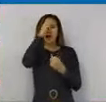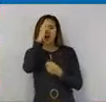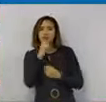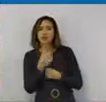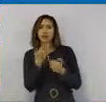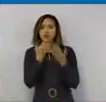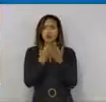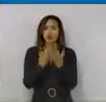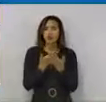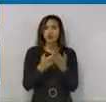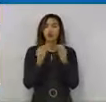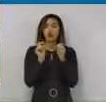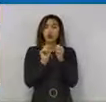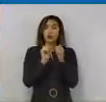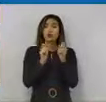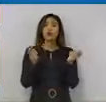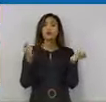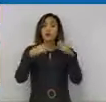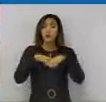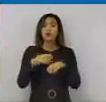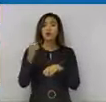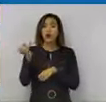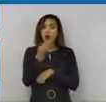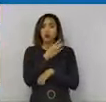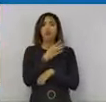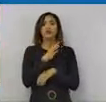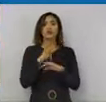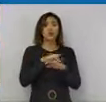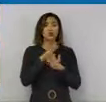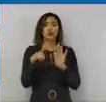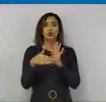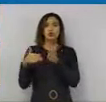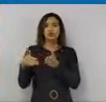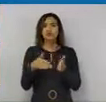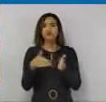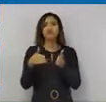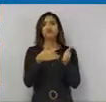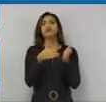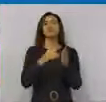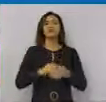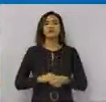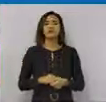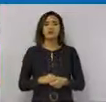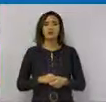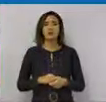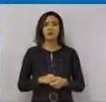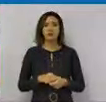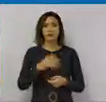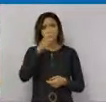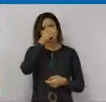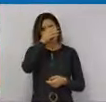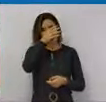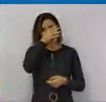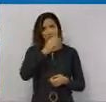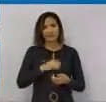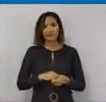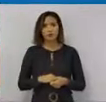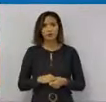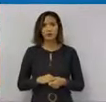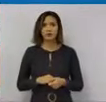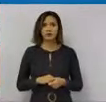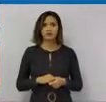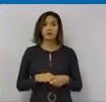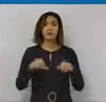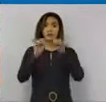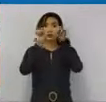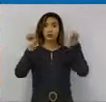estão sendo realizados para poder atualizar todo o processo de licenciamento ambiental. O sistema de